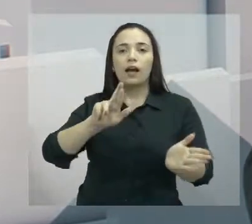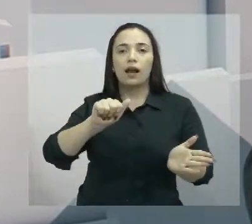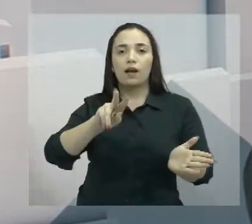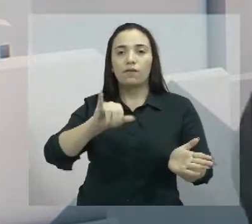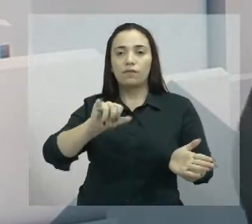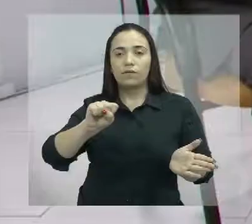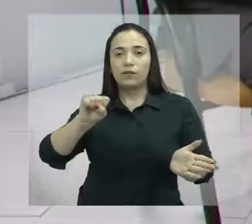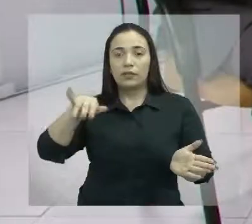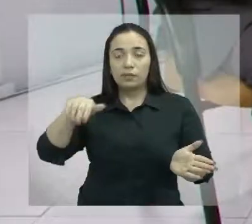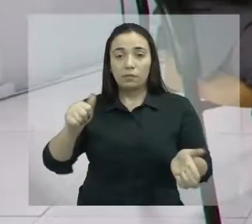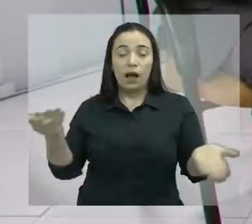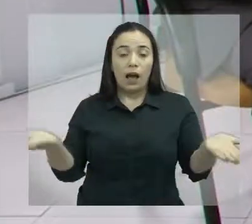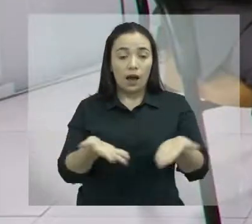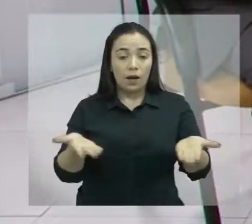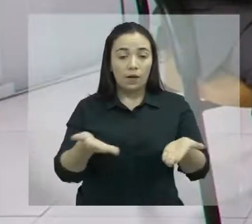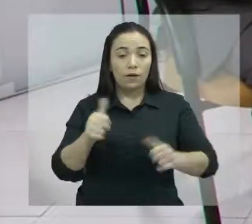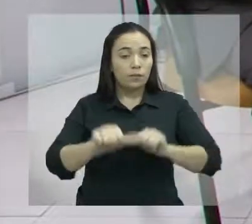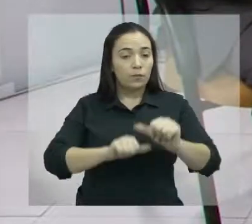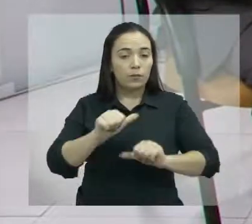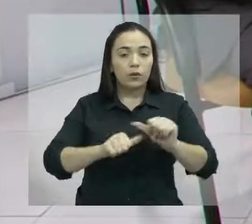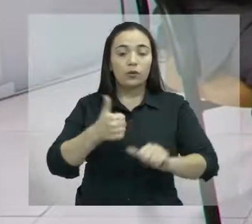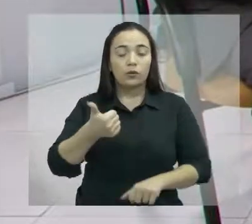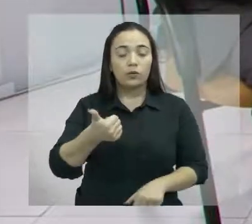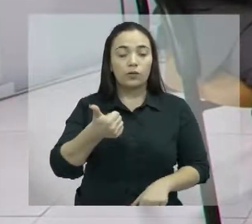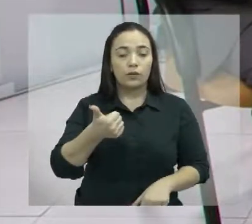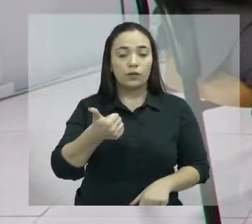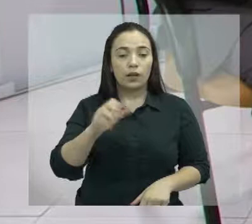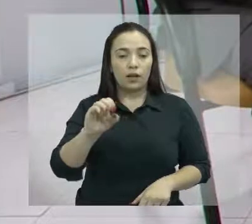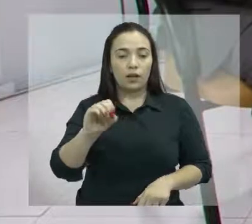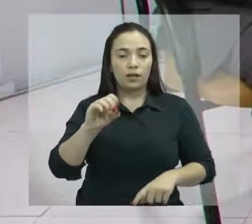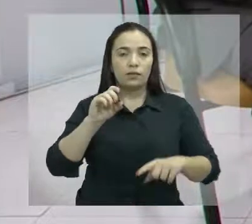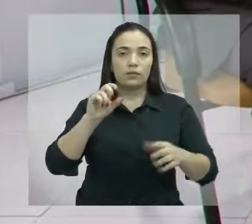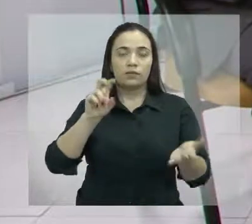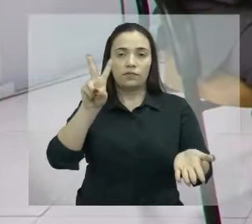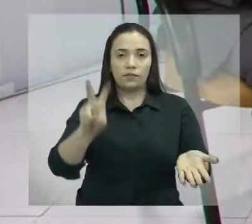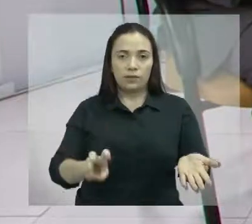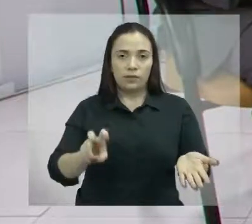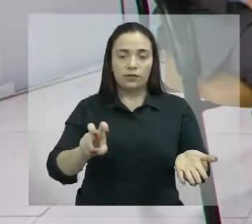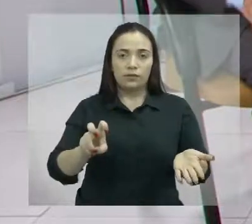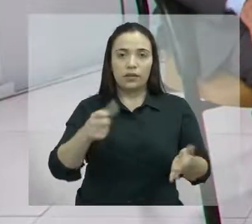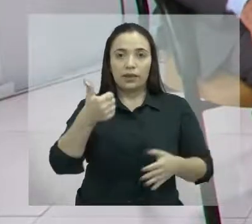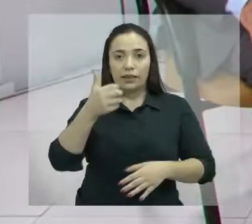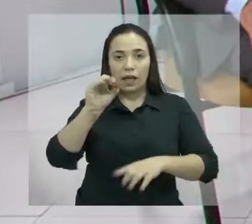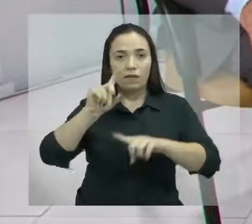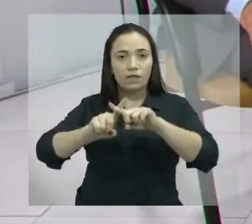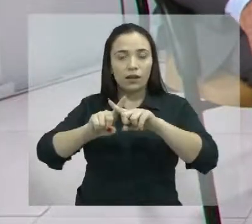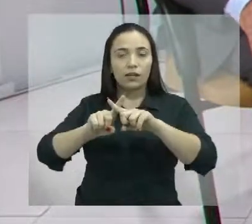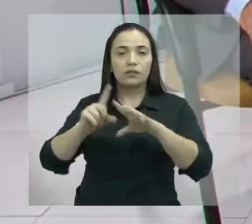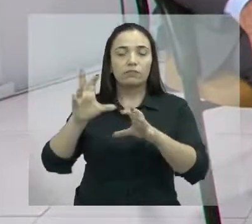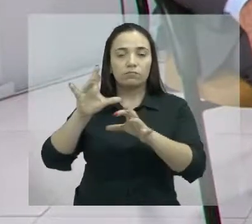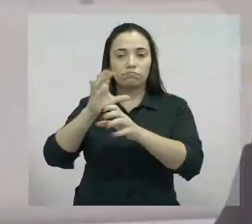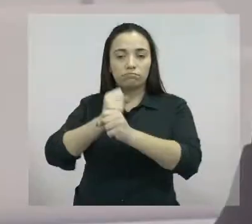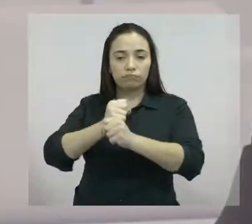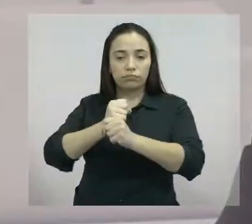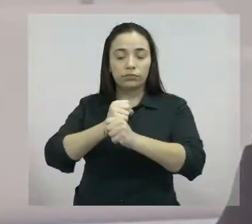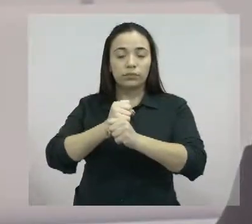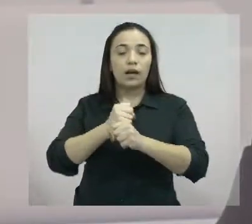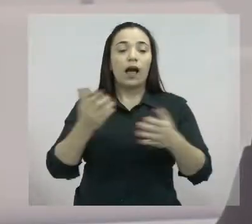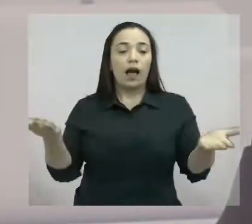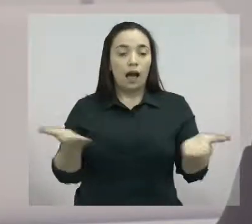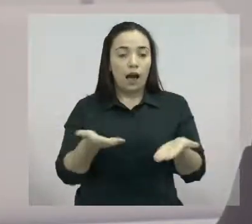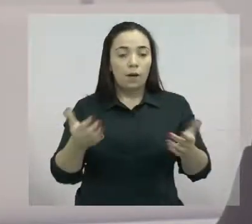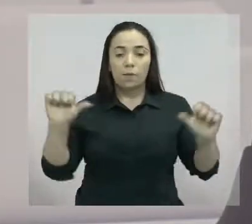passou a valer 10 vezes o valor da multa gravíssima. E então, e mais recente também, ela ficou mais